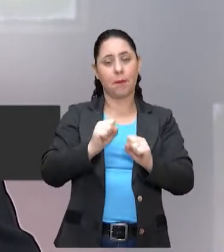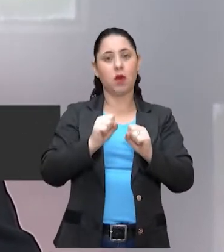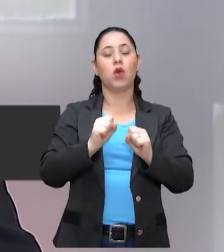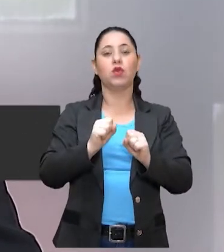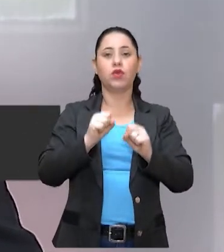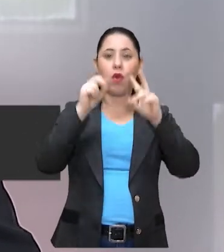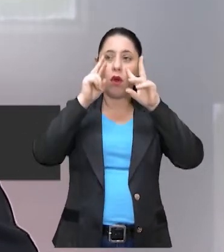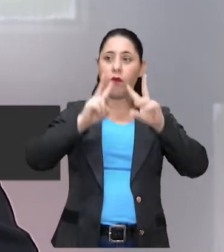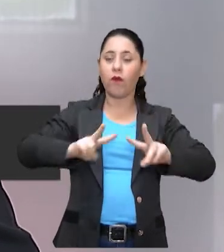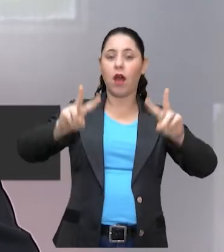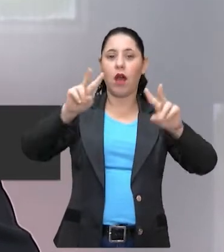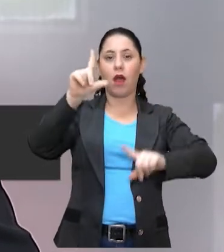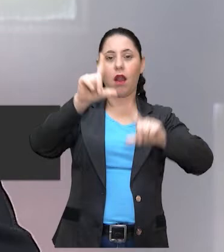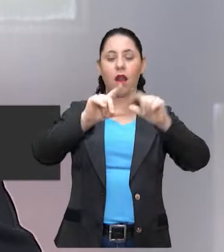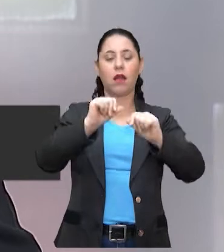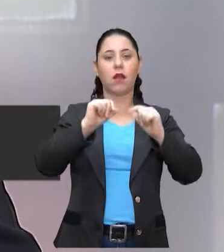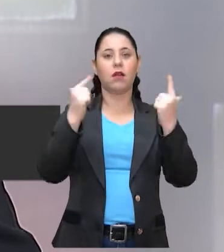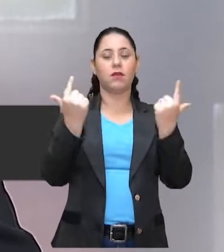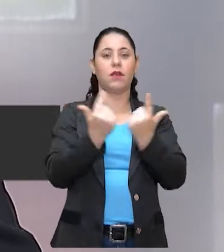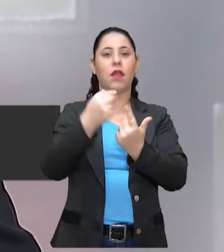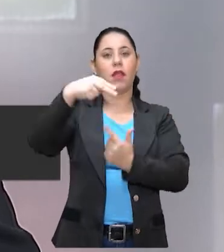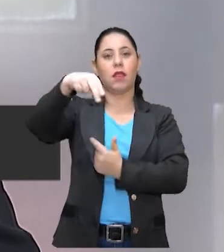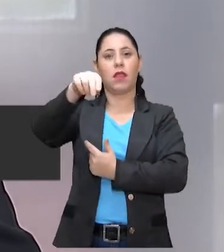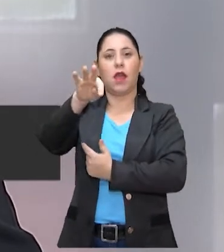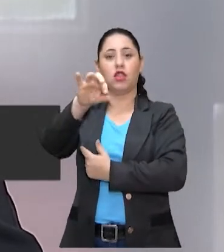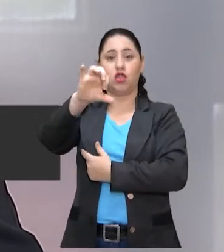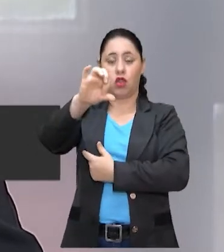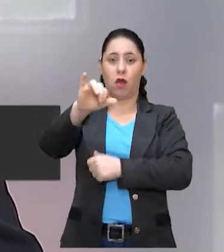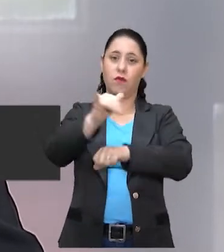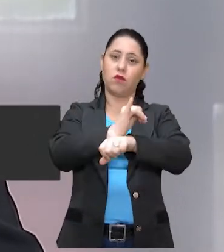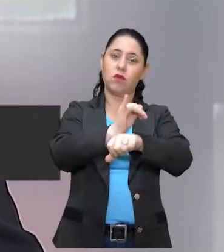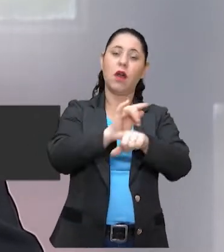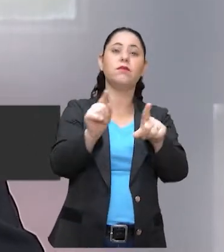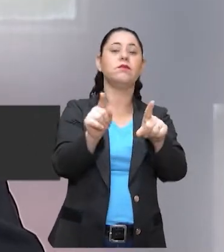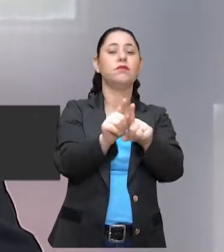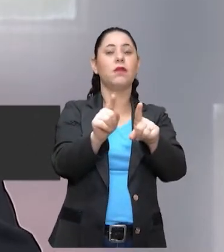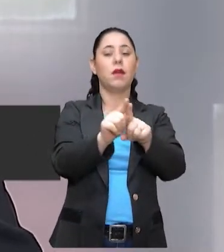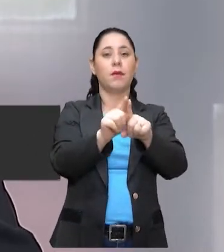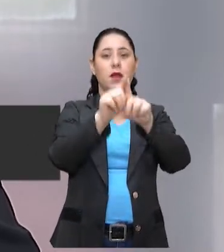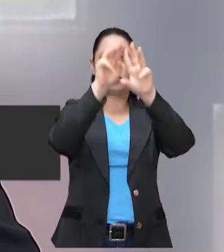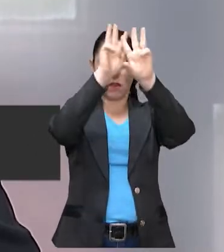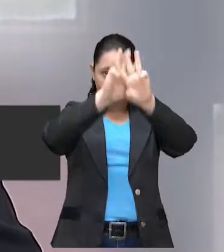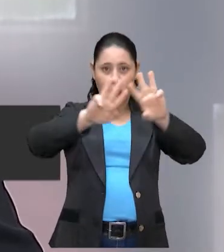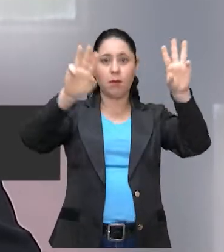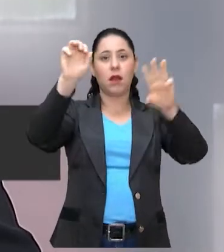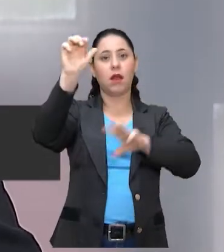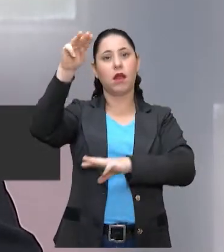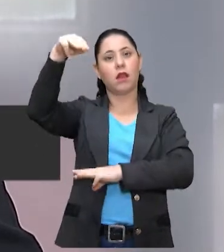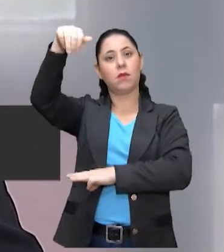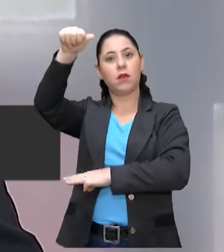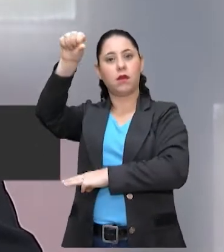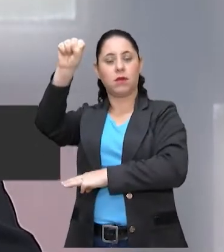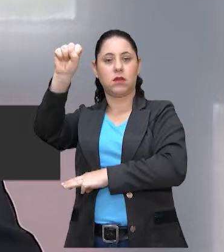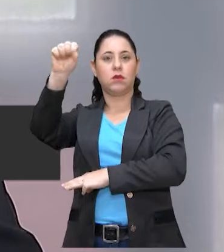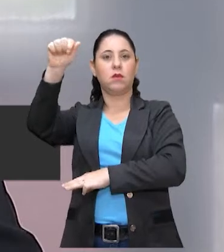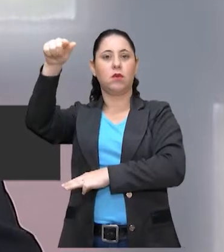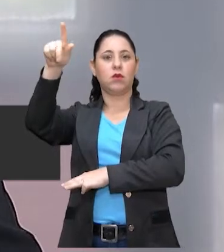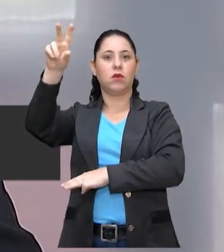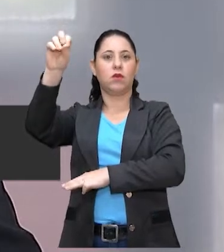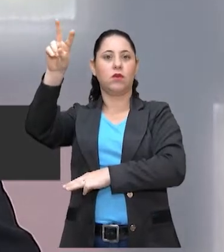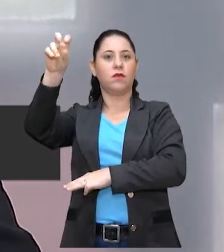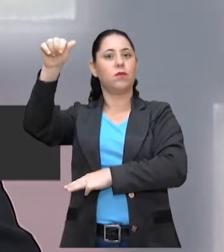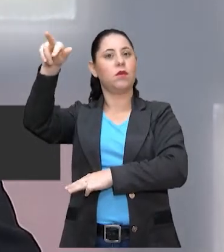nos acompanhou e pode conferir a nossa programação no canal 9 da NET, no YouTube e na nossa página oficial